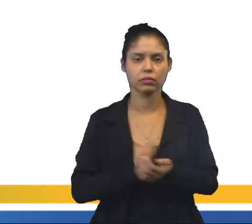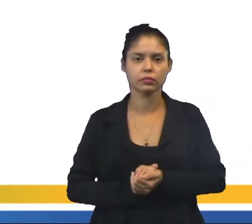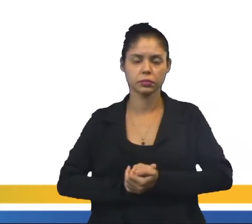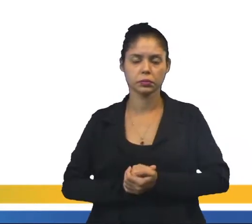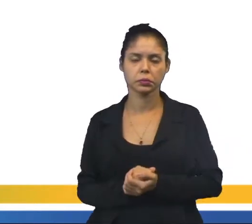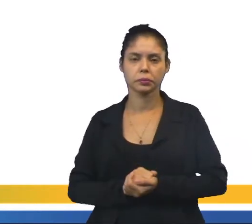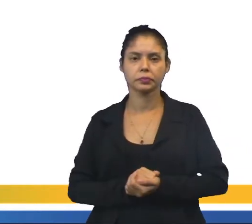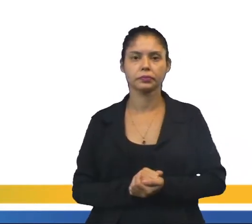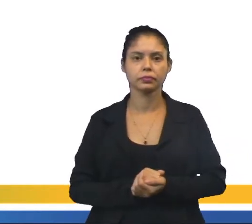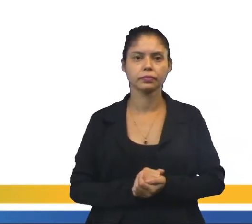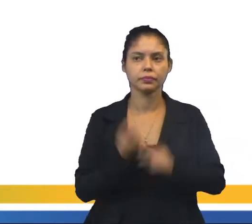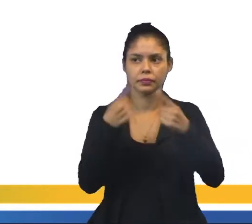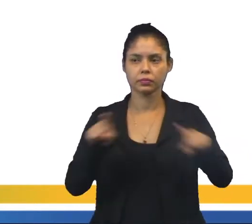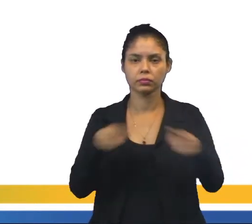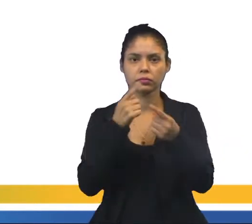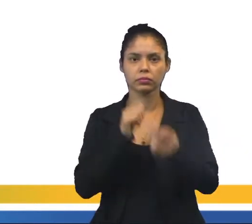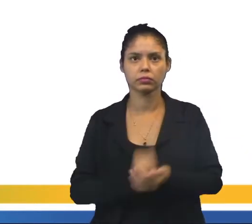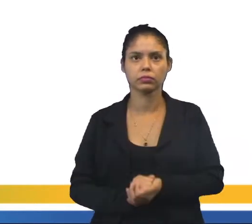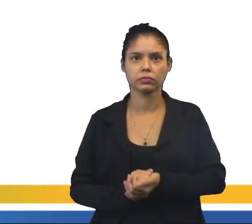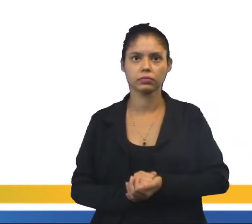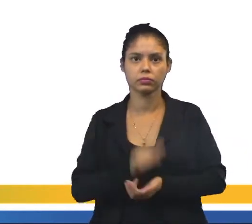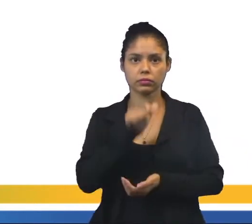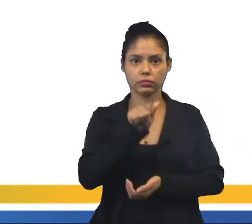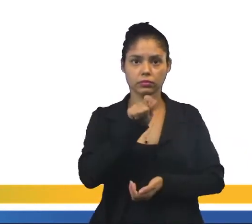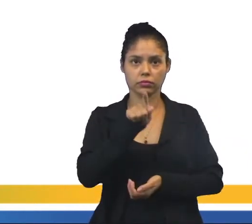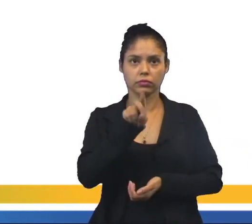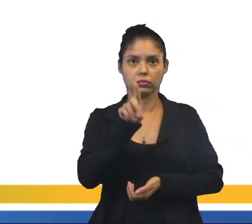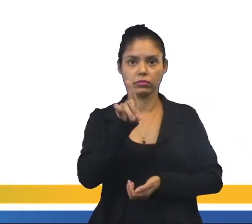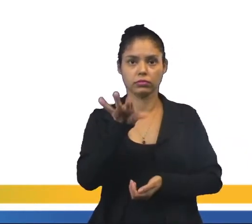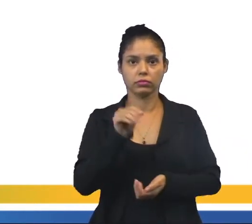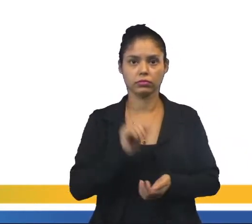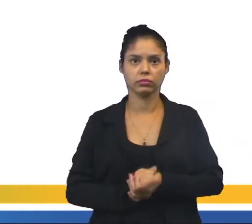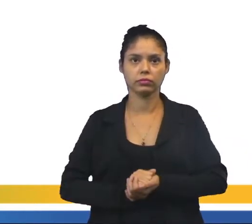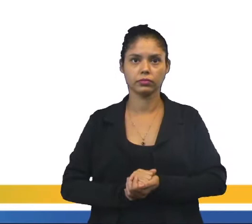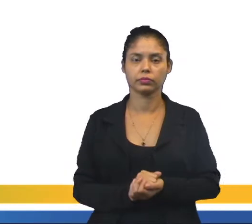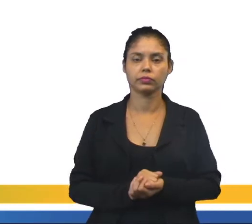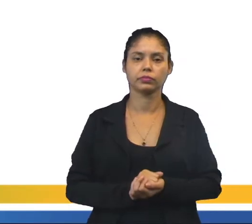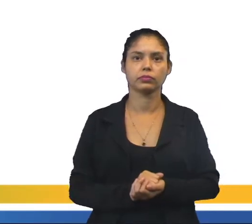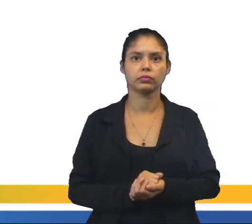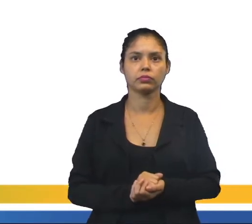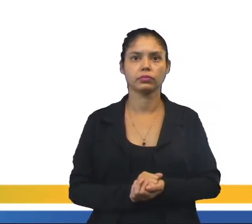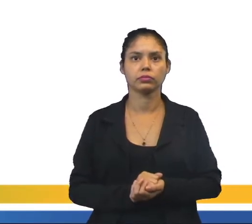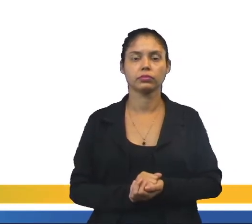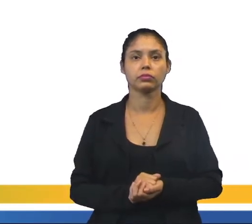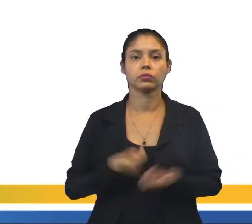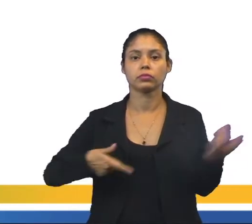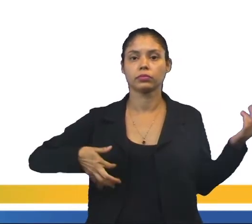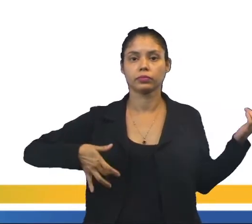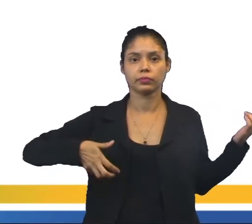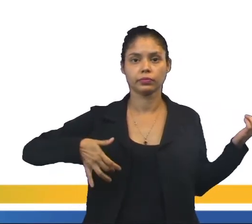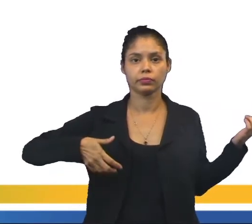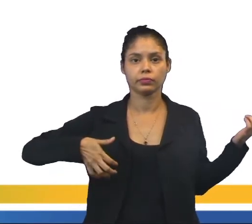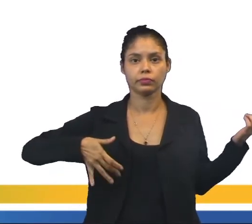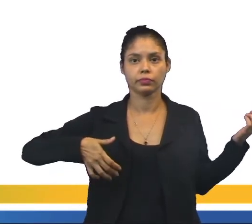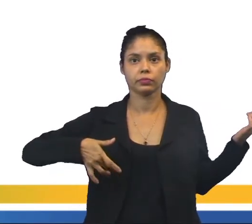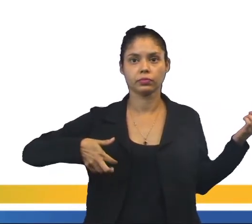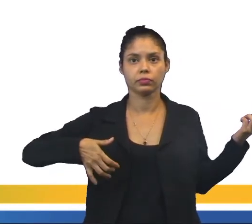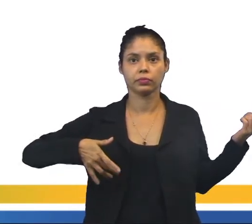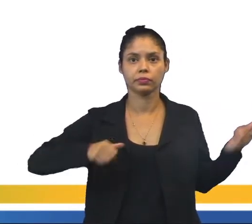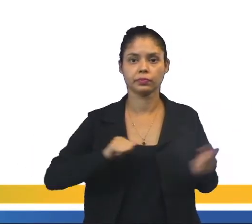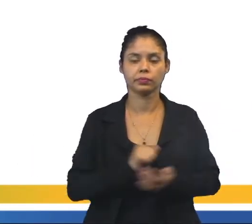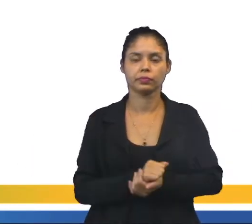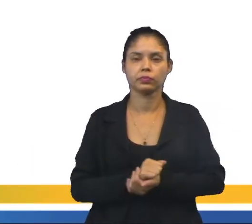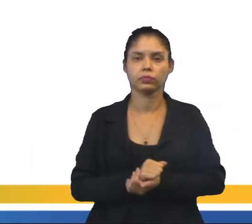fino, mas na música a gente chama de som agudo ou grave ou médio, tá bom? Então o som de uma guitarra é um som bem agudo, né?